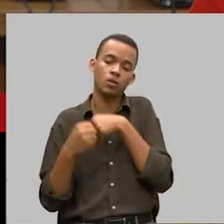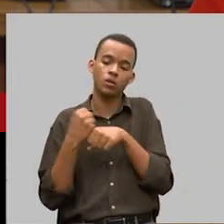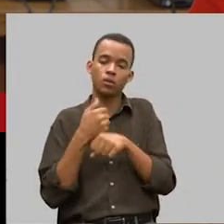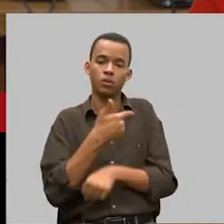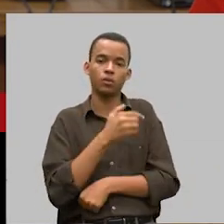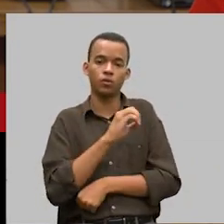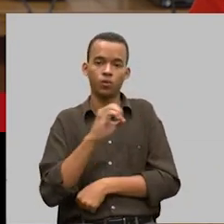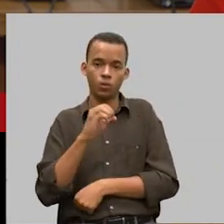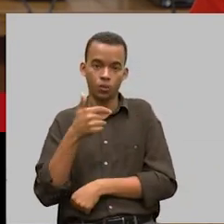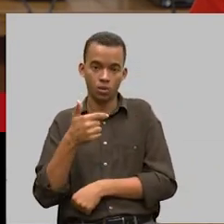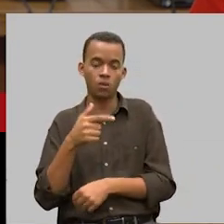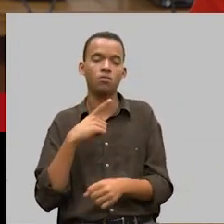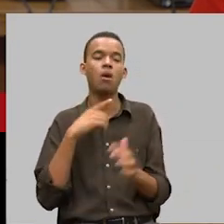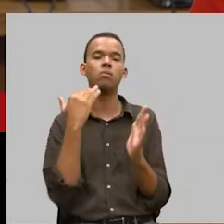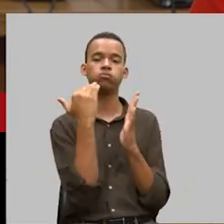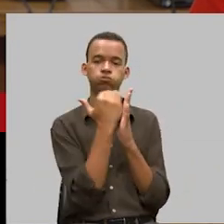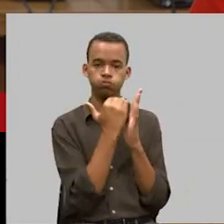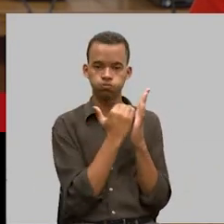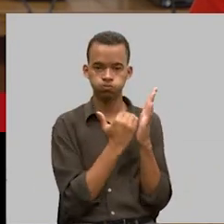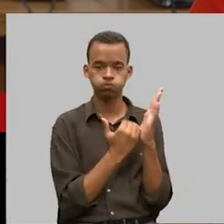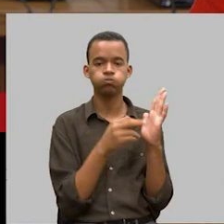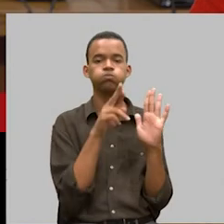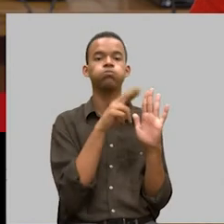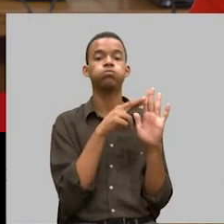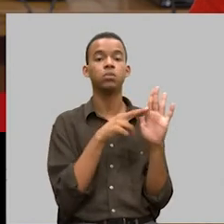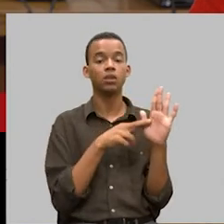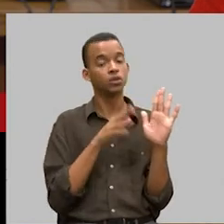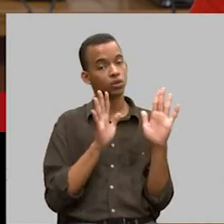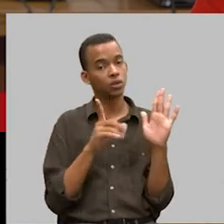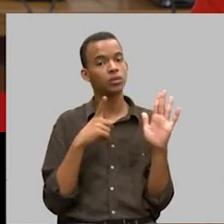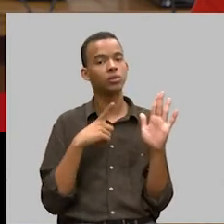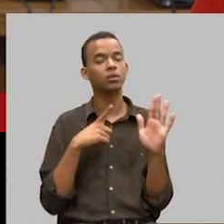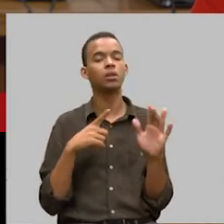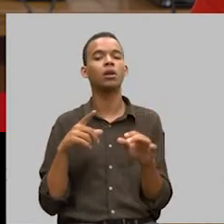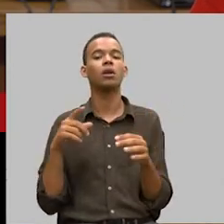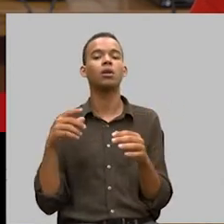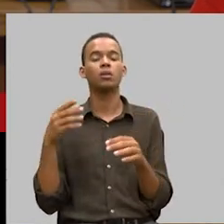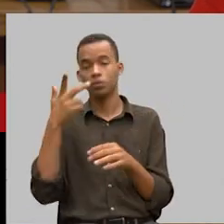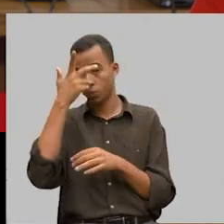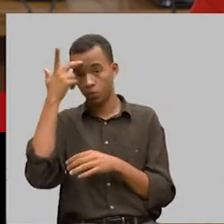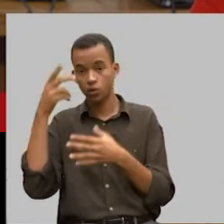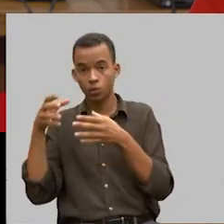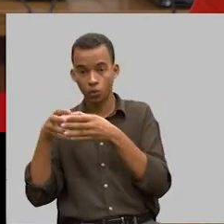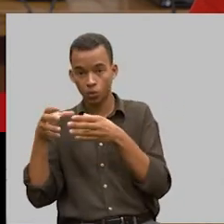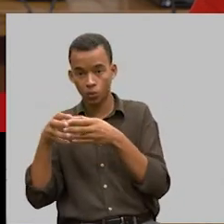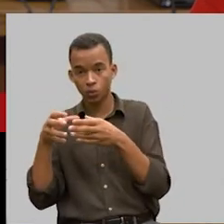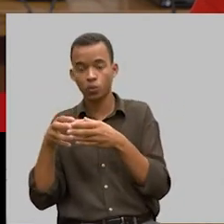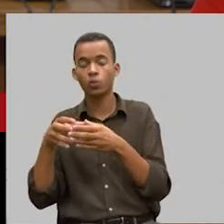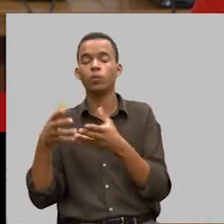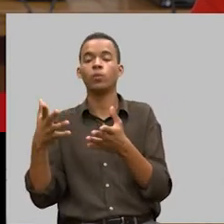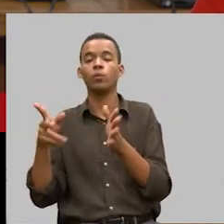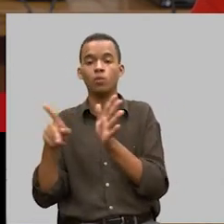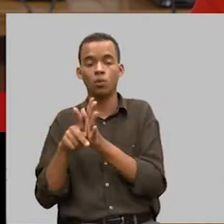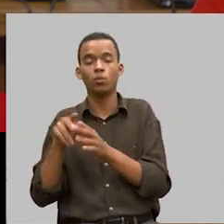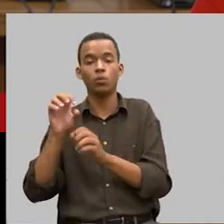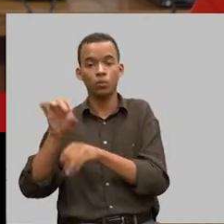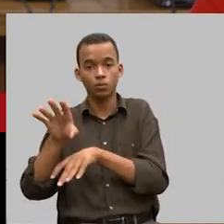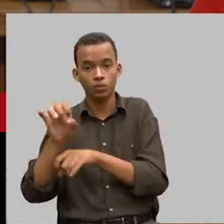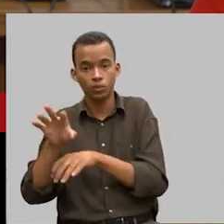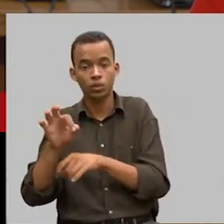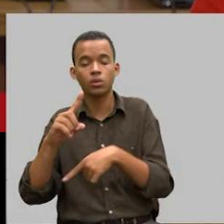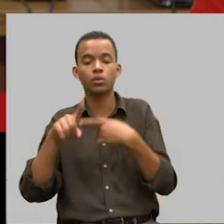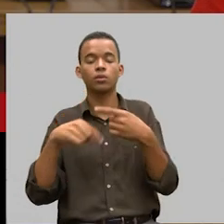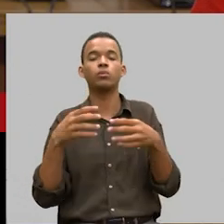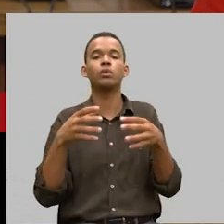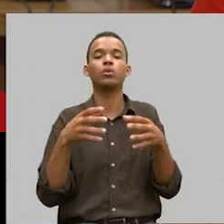essas diretrizes Elas tiveram a participação direta da articulação por uma educação do campo e depois do fórum Nacional de